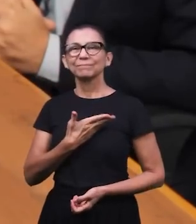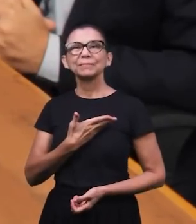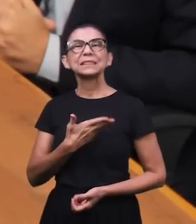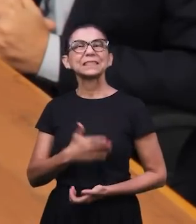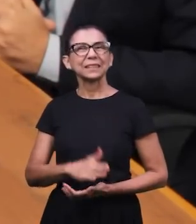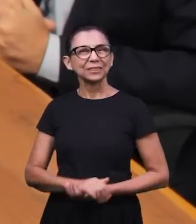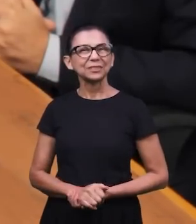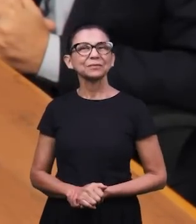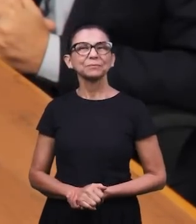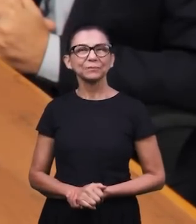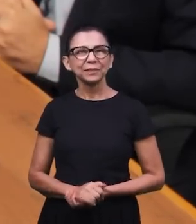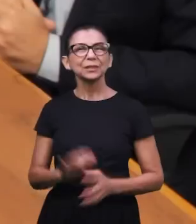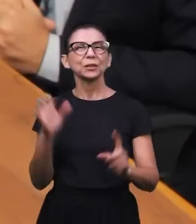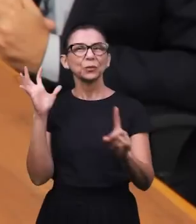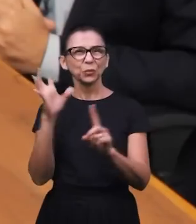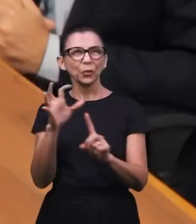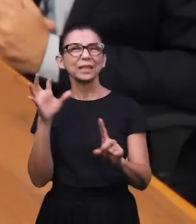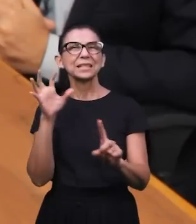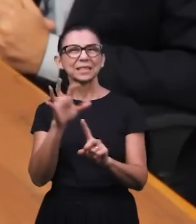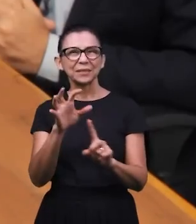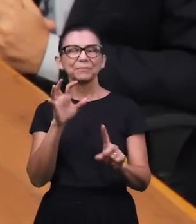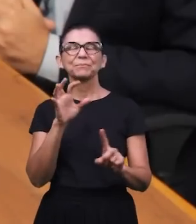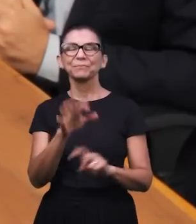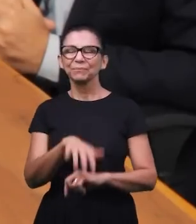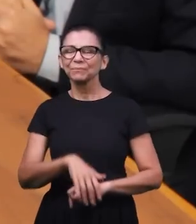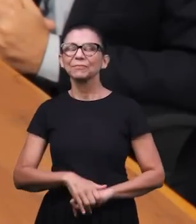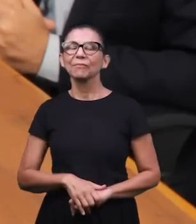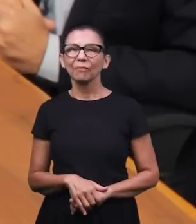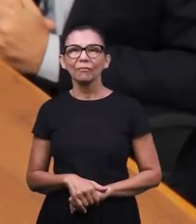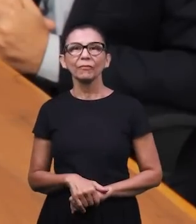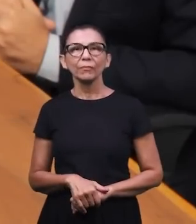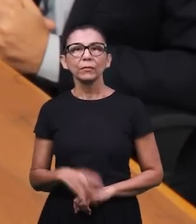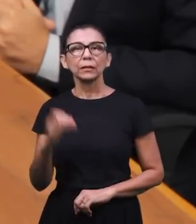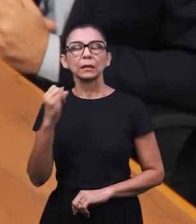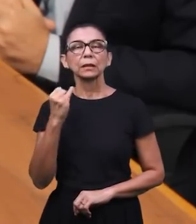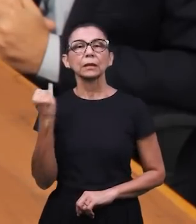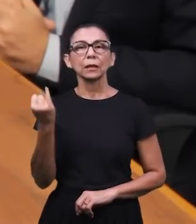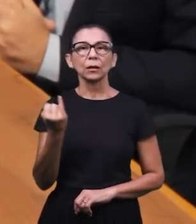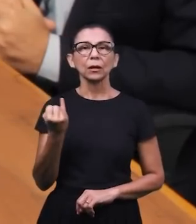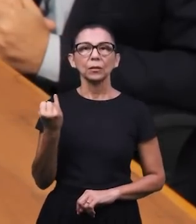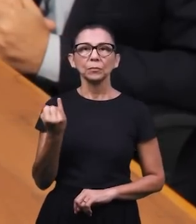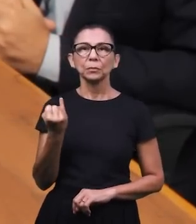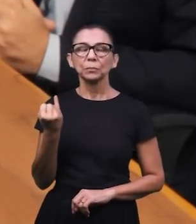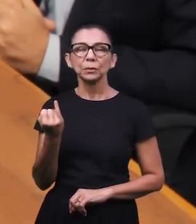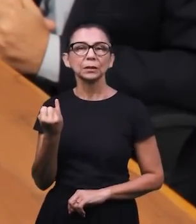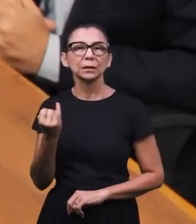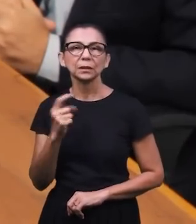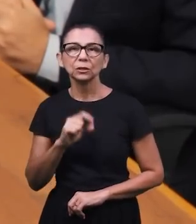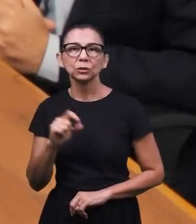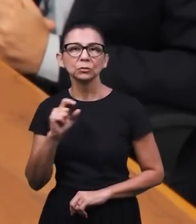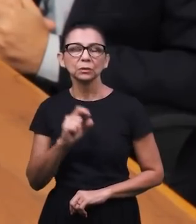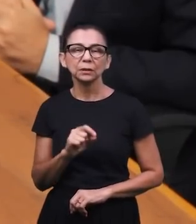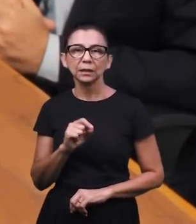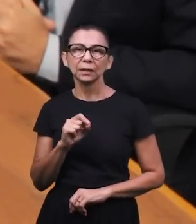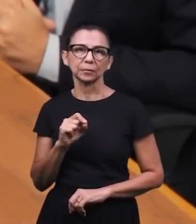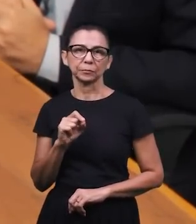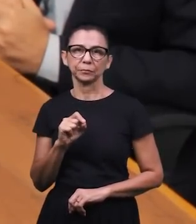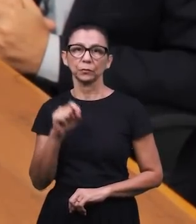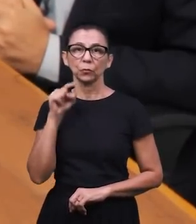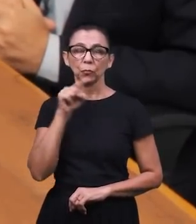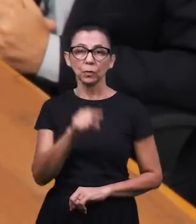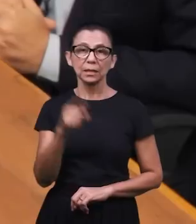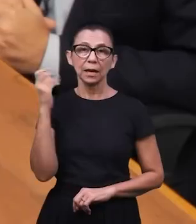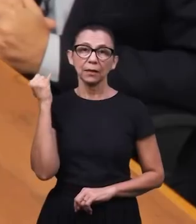ela contamina. Enoque andou com Deus e Deus tomou para si. Importante quem está andando, então você tem que estar alertando. Às vezes o filho não percebe que ele está andando